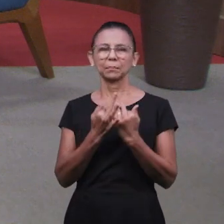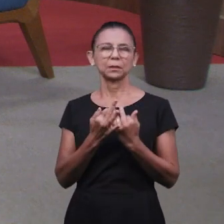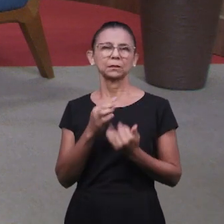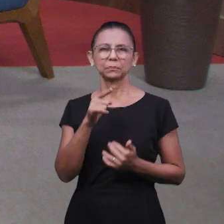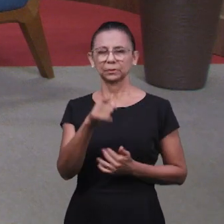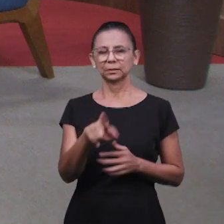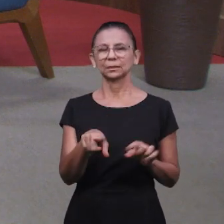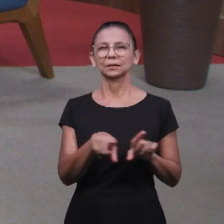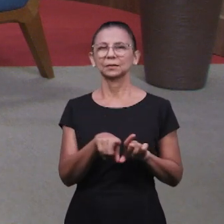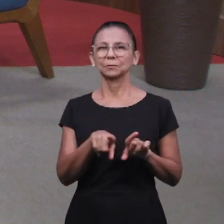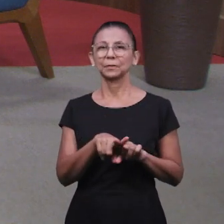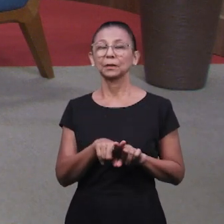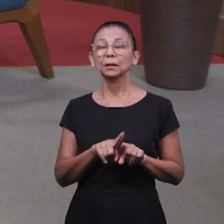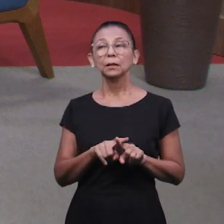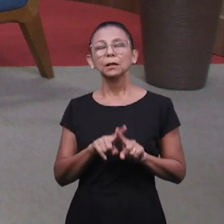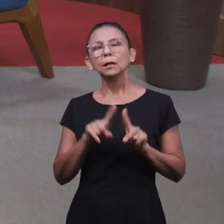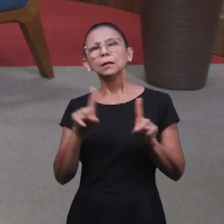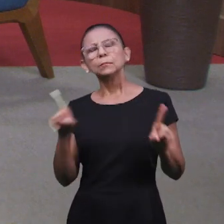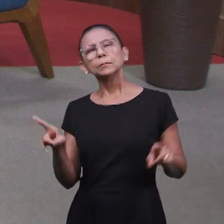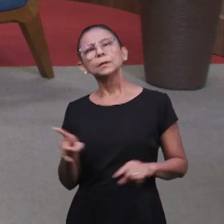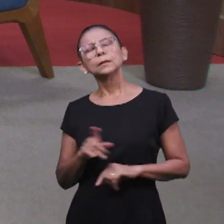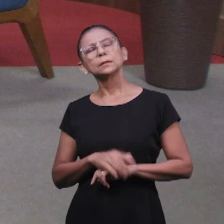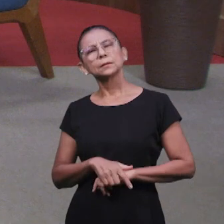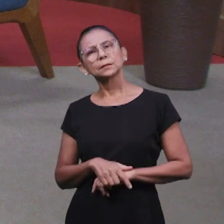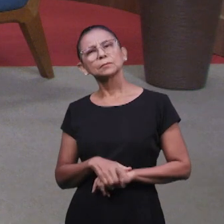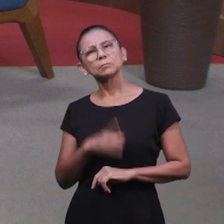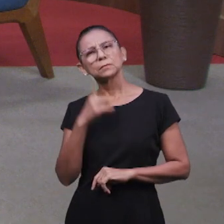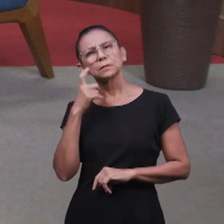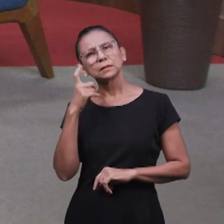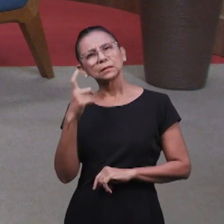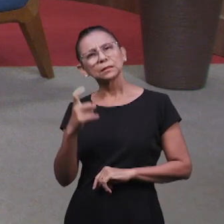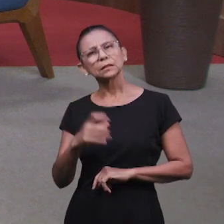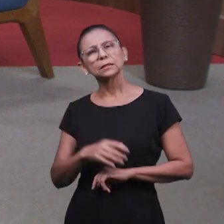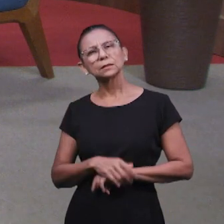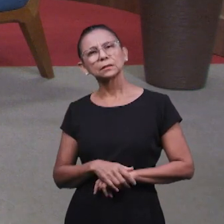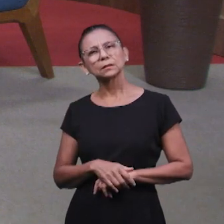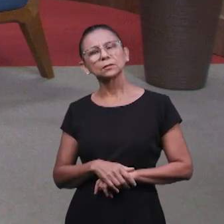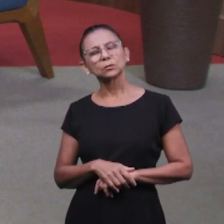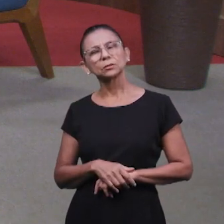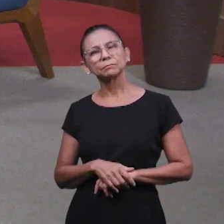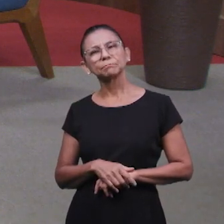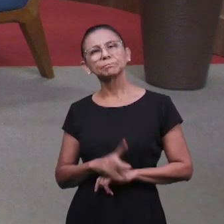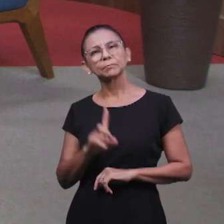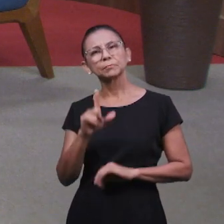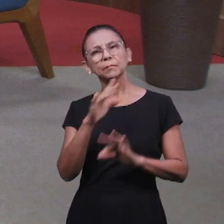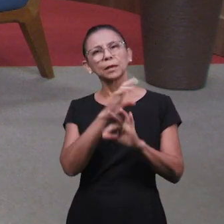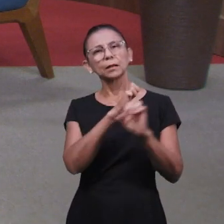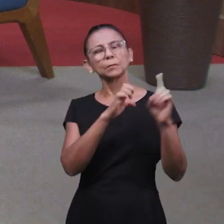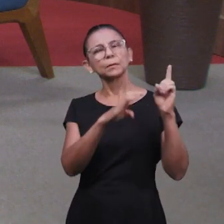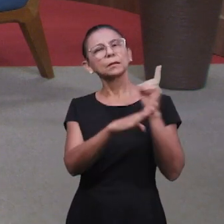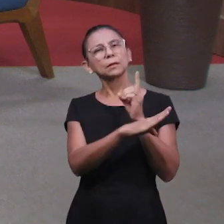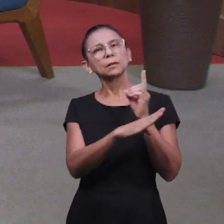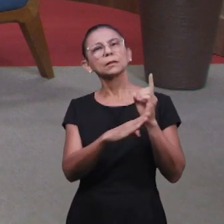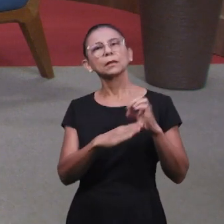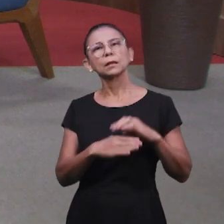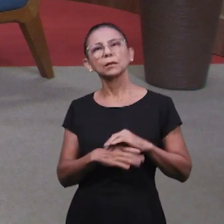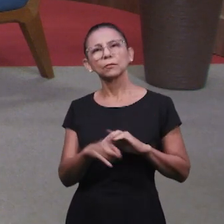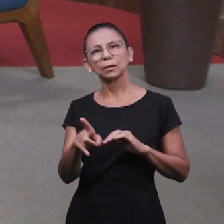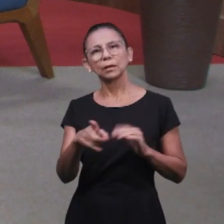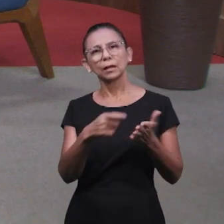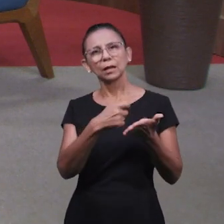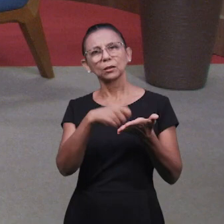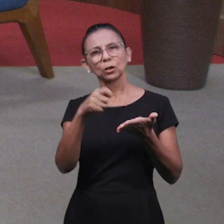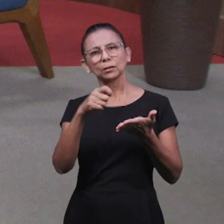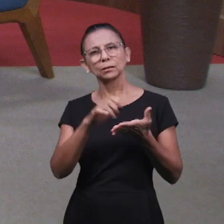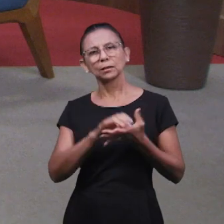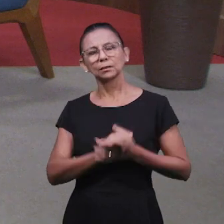família, claro. Mas eu quero chamar a atenção para uma programação, um conteúdo que é especial. É a nossa Escola Bíblica Dominical. Marque aí na sua